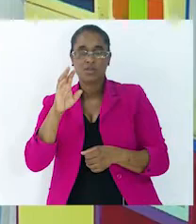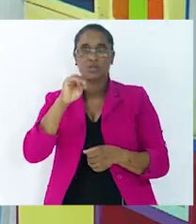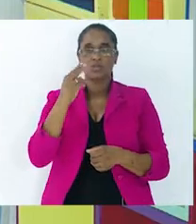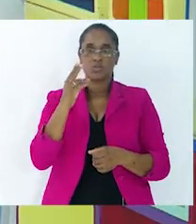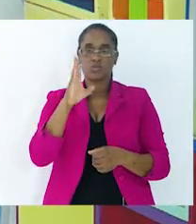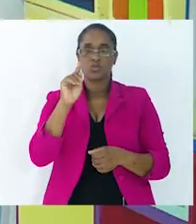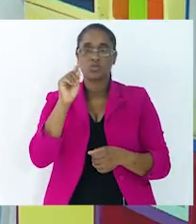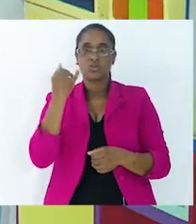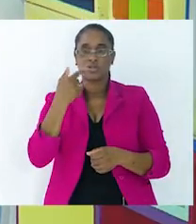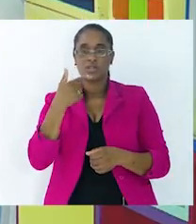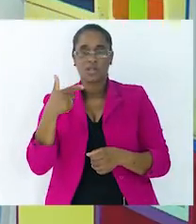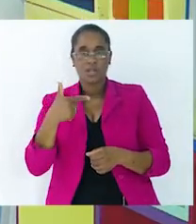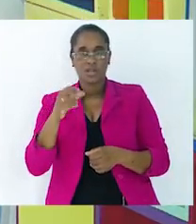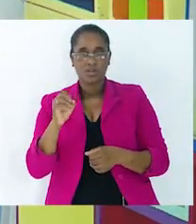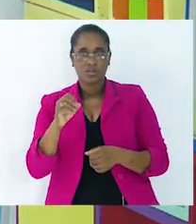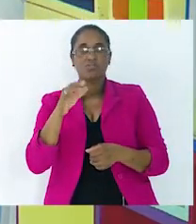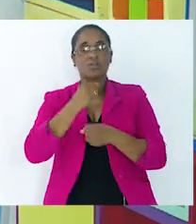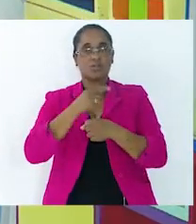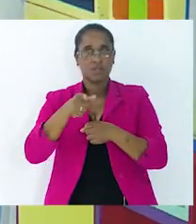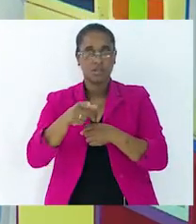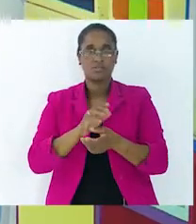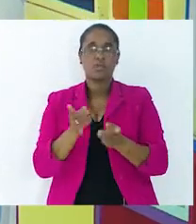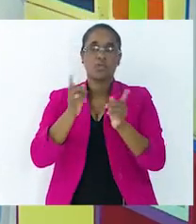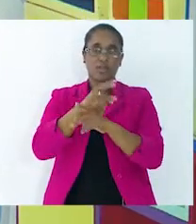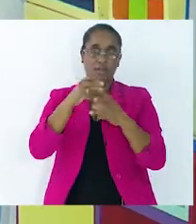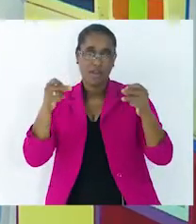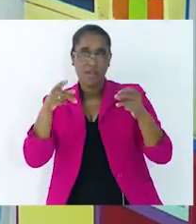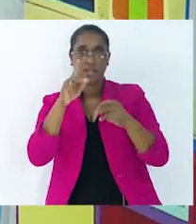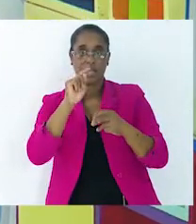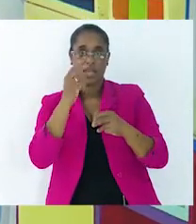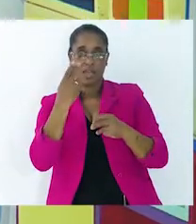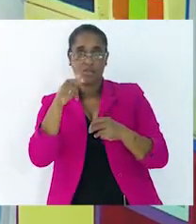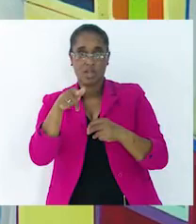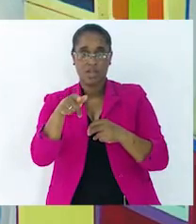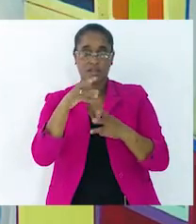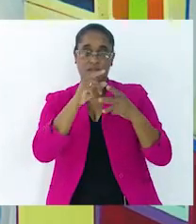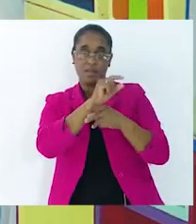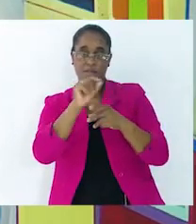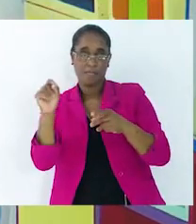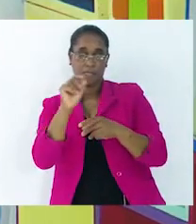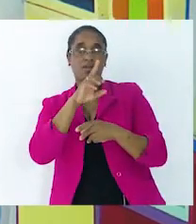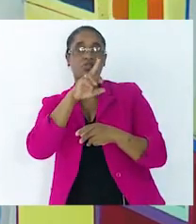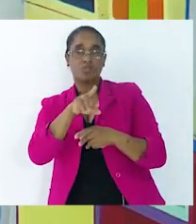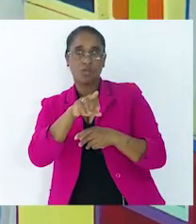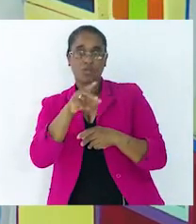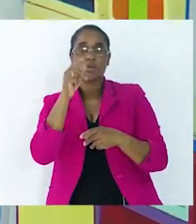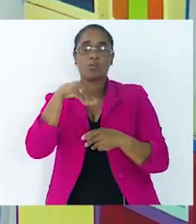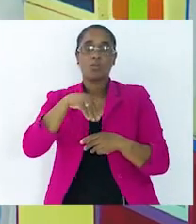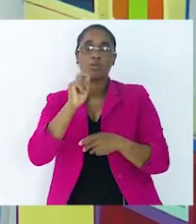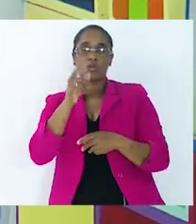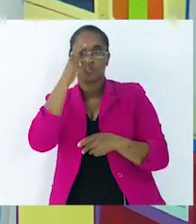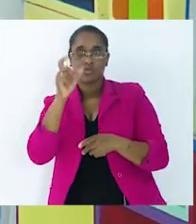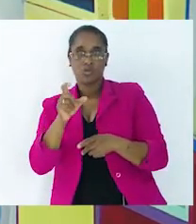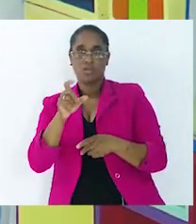vais encontrar a frase e o eu que está aí tem aquela linha de resposta para o pronome pessoal, função do